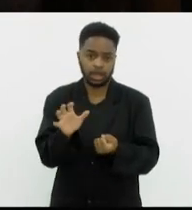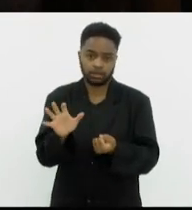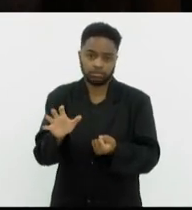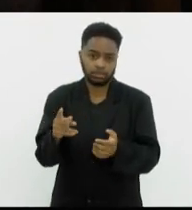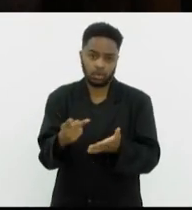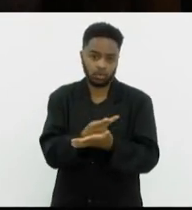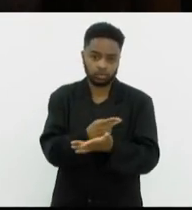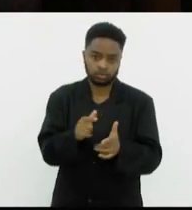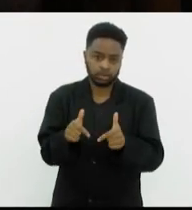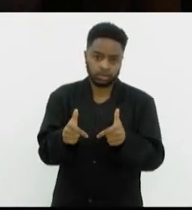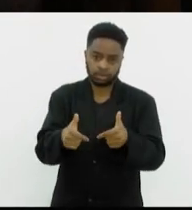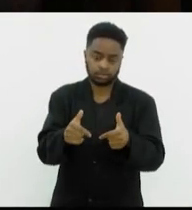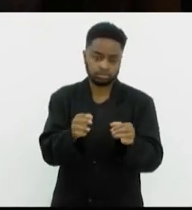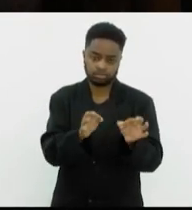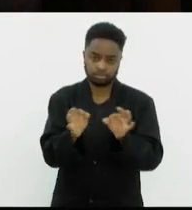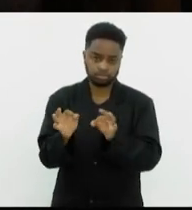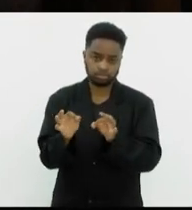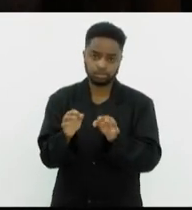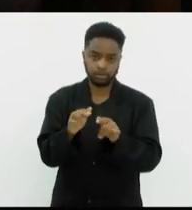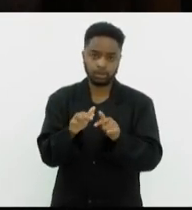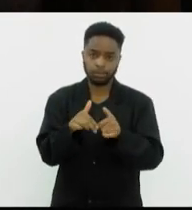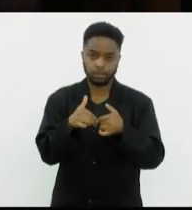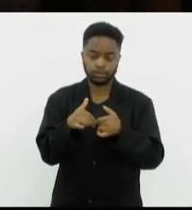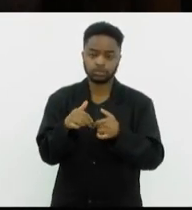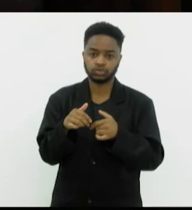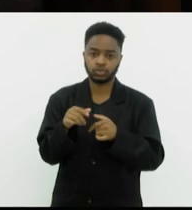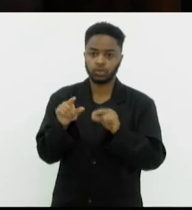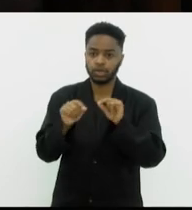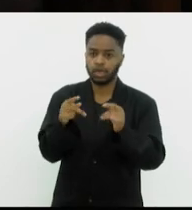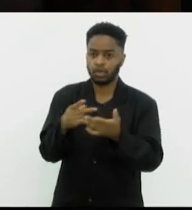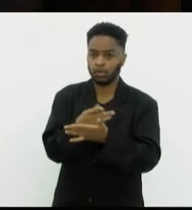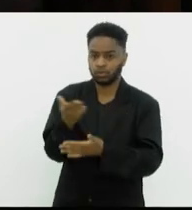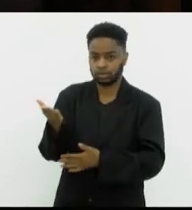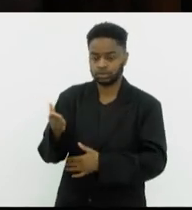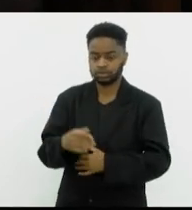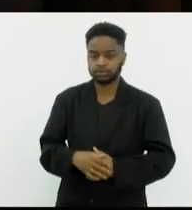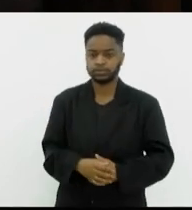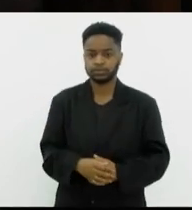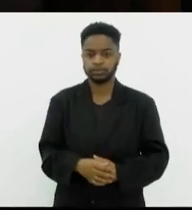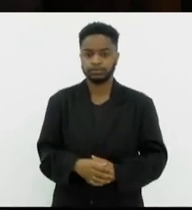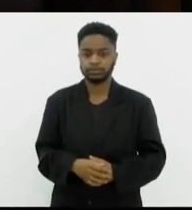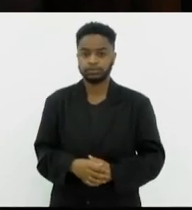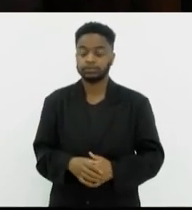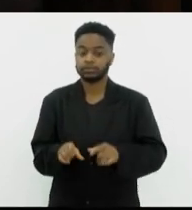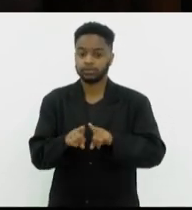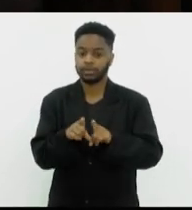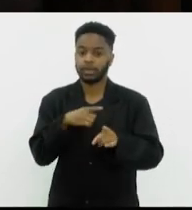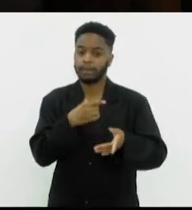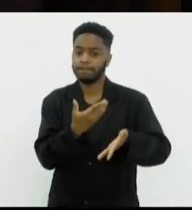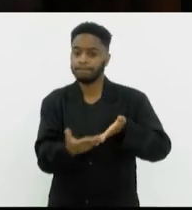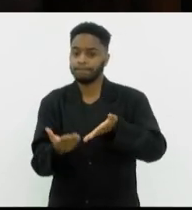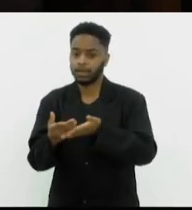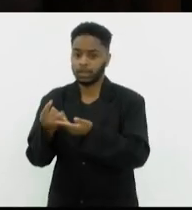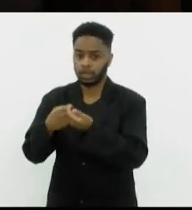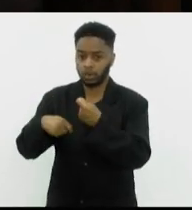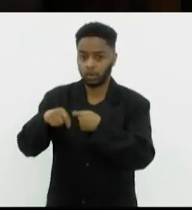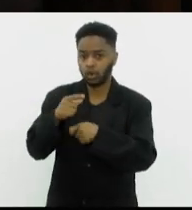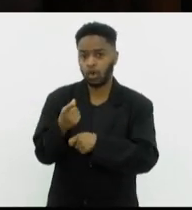de atitude frente a essa situação que eles estão vivendo. Para além das perdas econômicas,